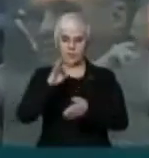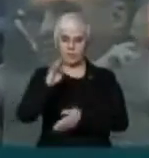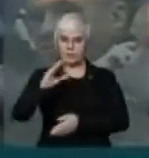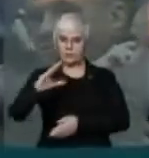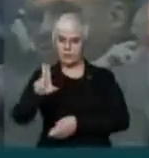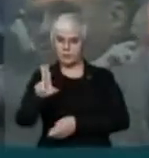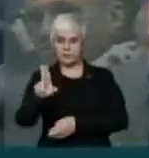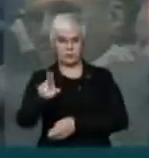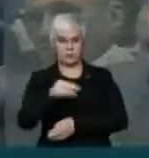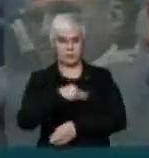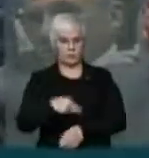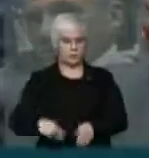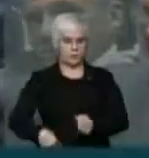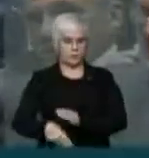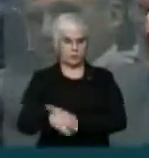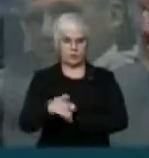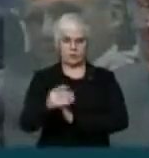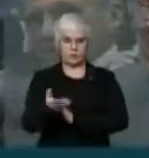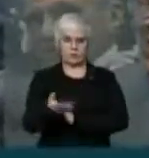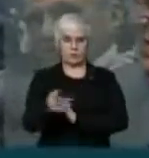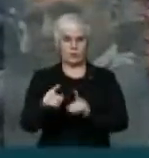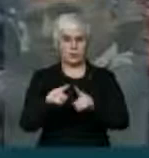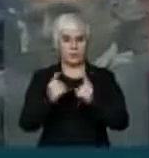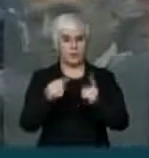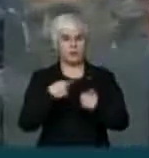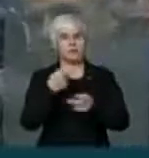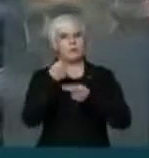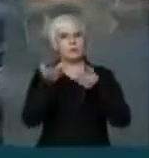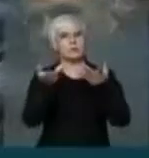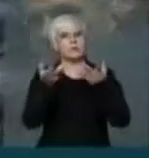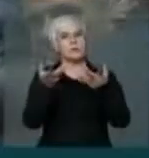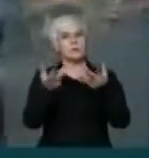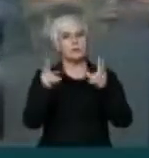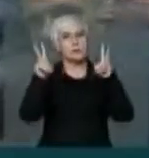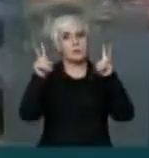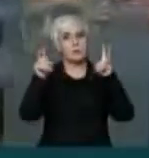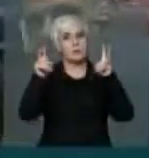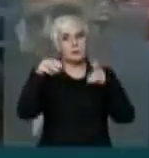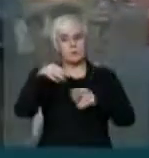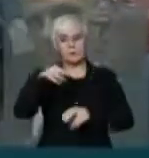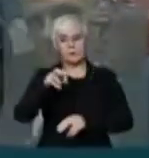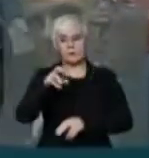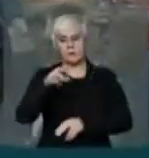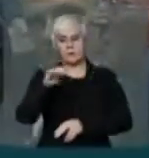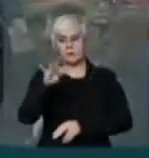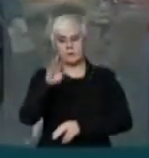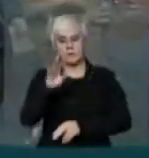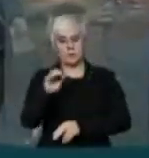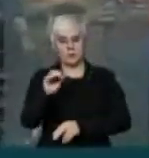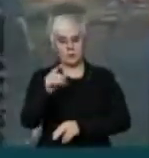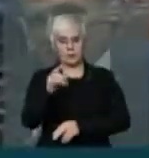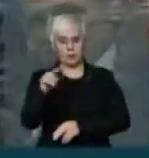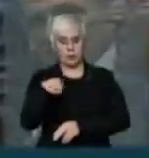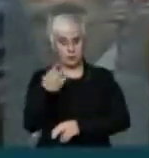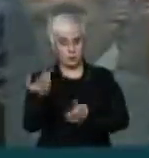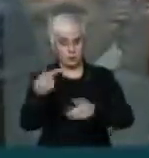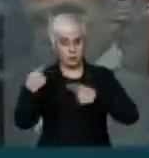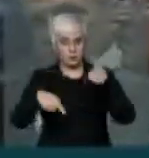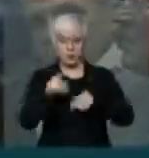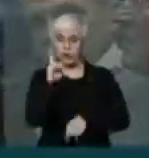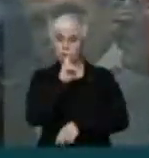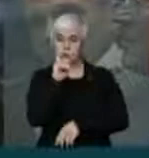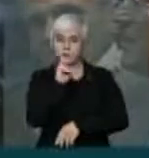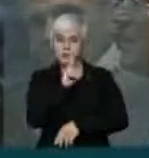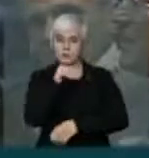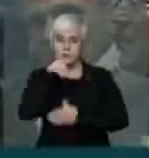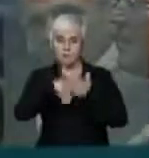Tribunal de Contas da União, nosso companheiro Dantas. Porém, eu quero dizer que o mérito, nós estamos discutindo aqui a urgência. Não há nenhum problema